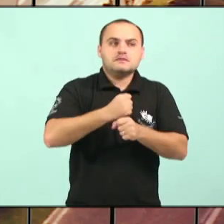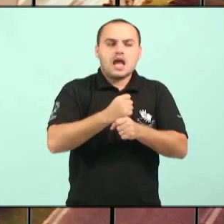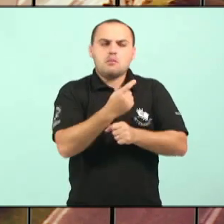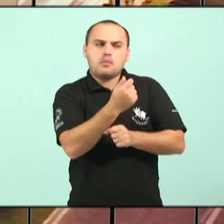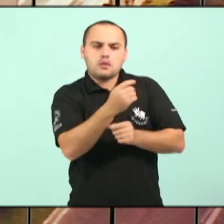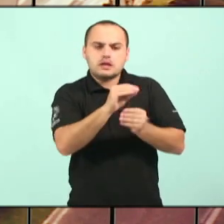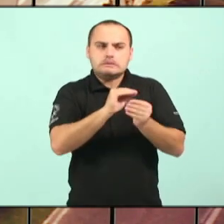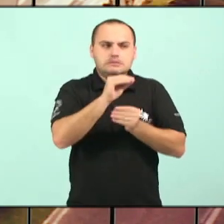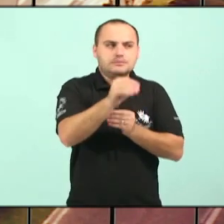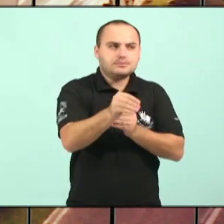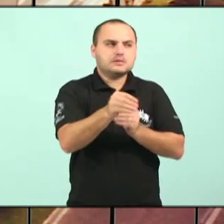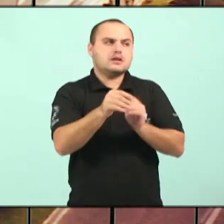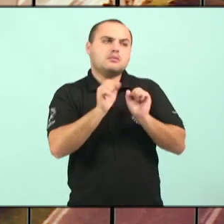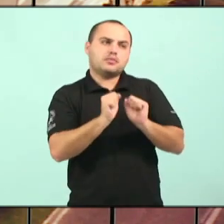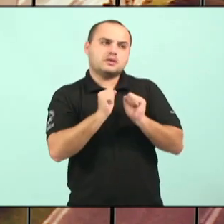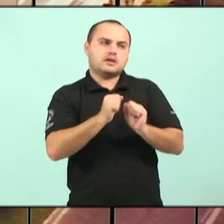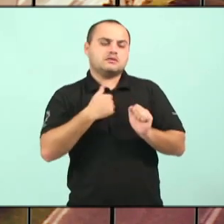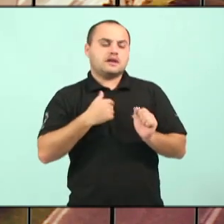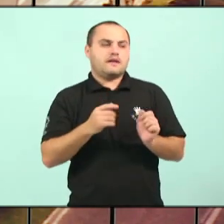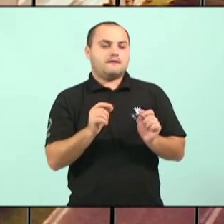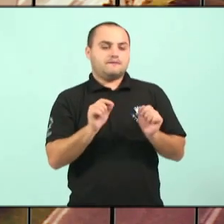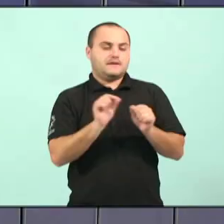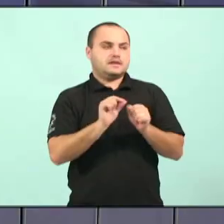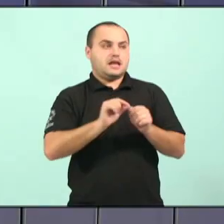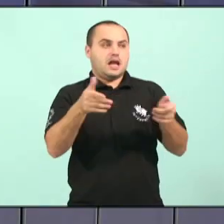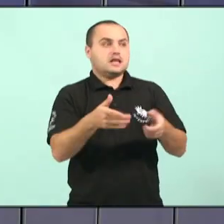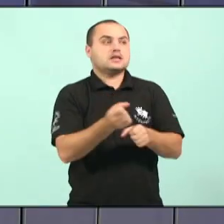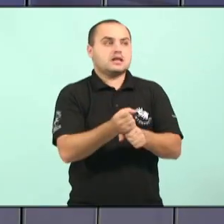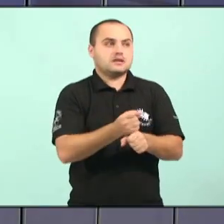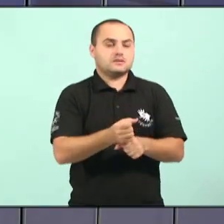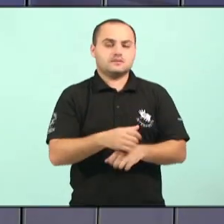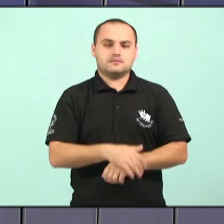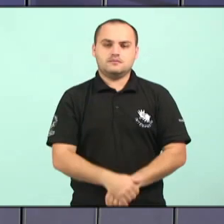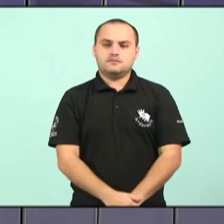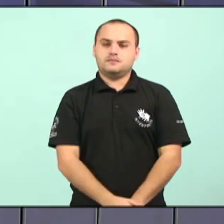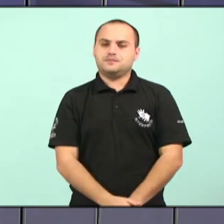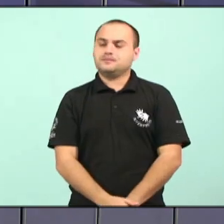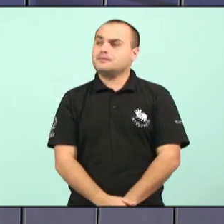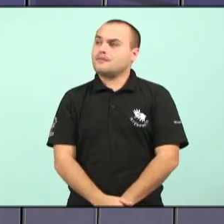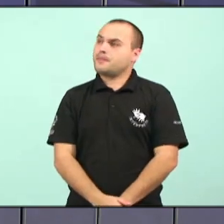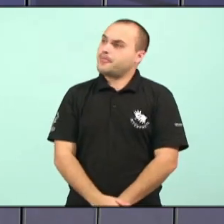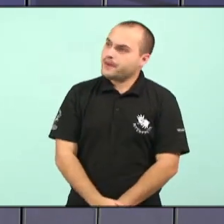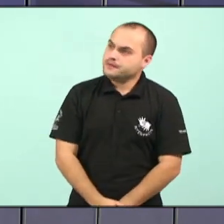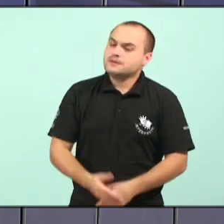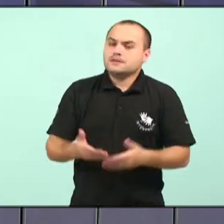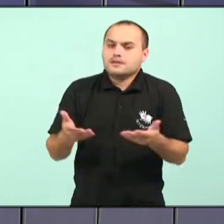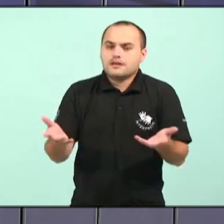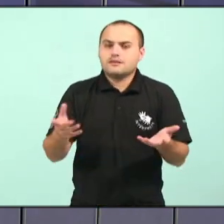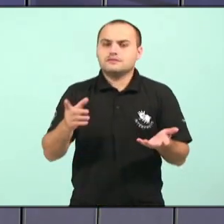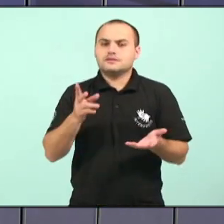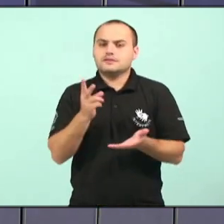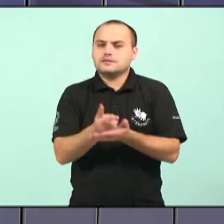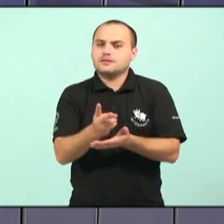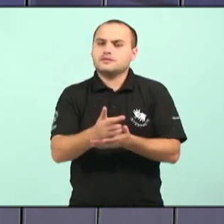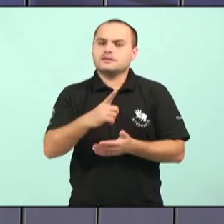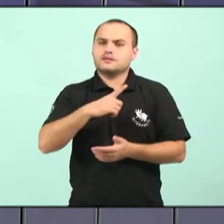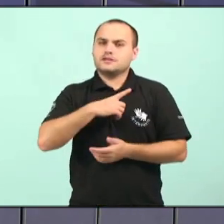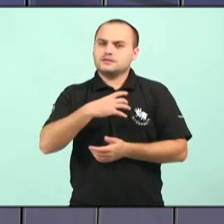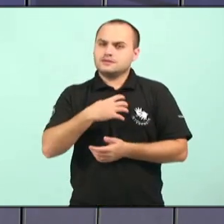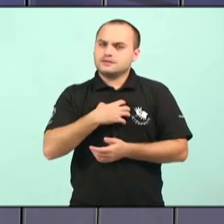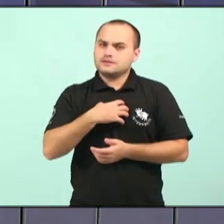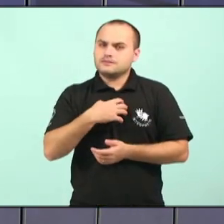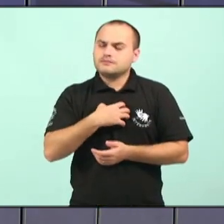ainda que poderiam ter sido realizadas esse ano? Olha, é sempre um sentimento de que